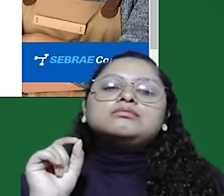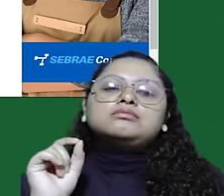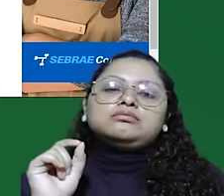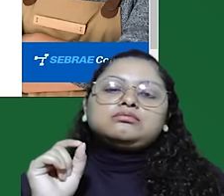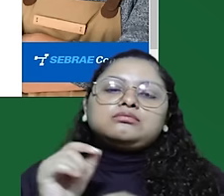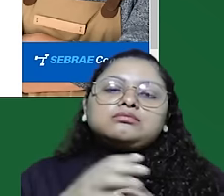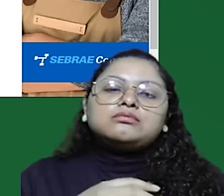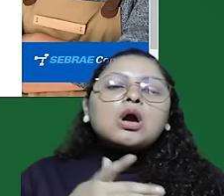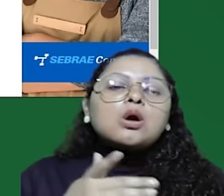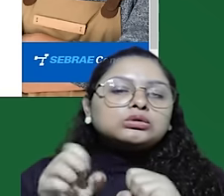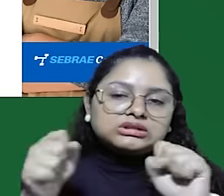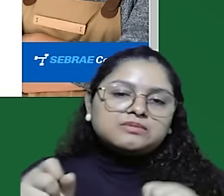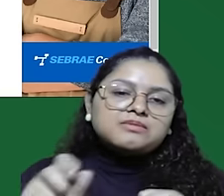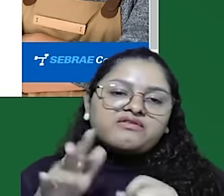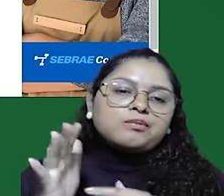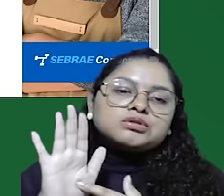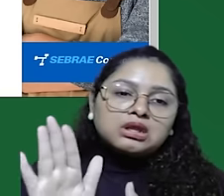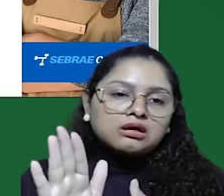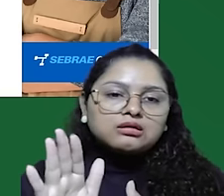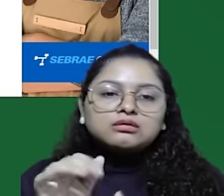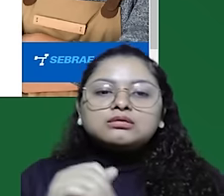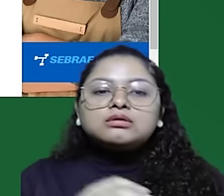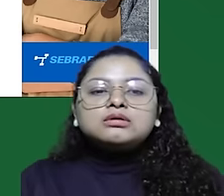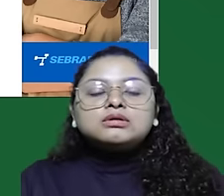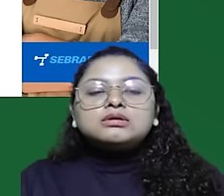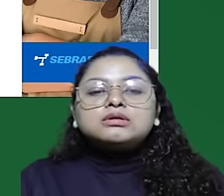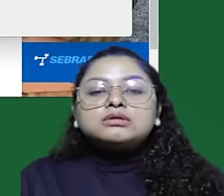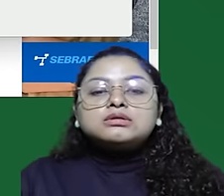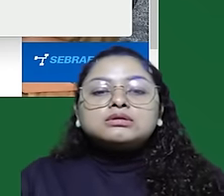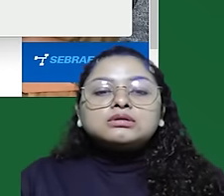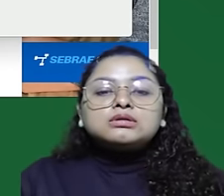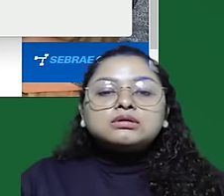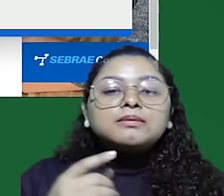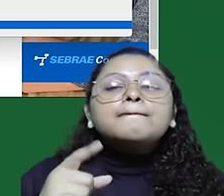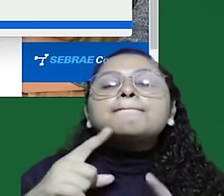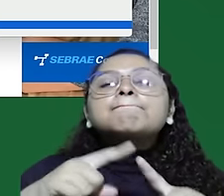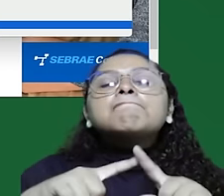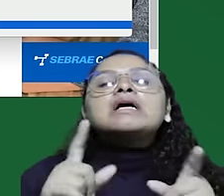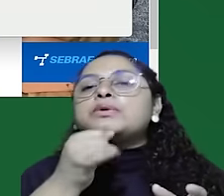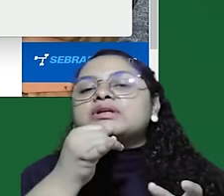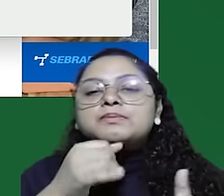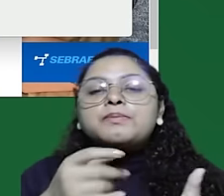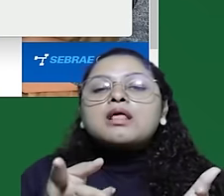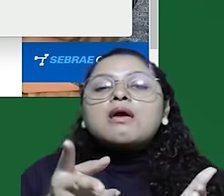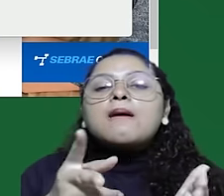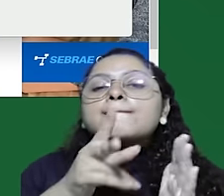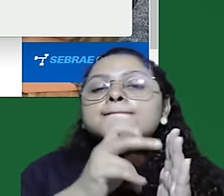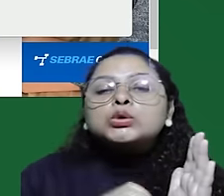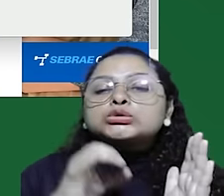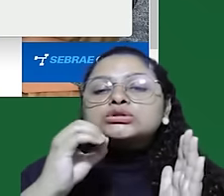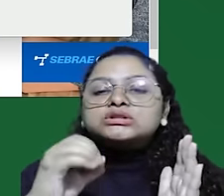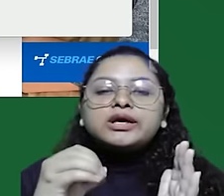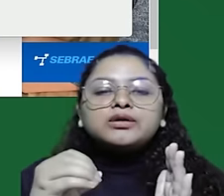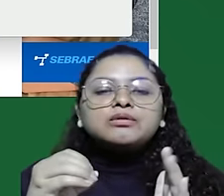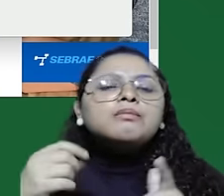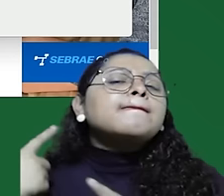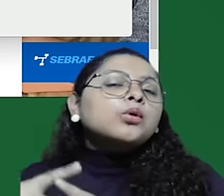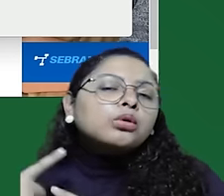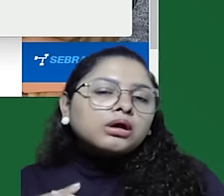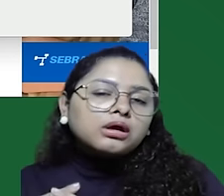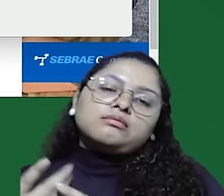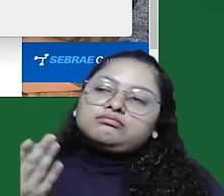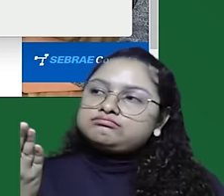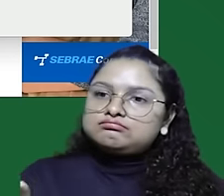trazendo se ela é isenta não pode ter alíquota nenhuma agora ela é isenta Por quê Qual é o motivo da desoneração né ah é um